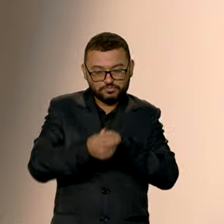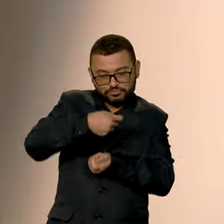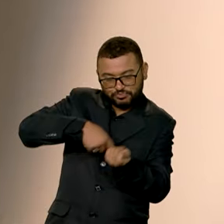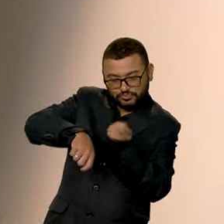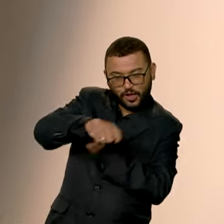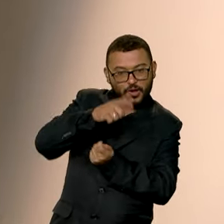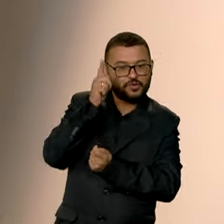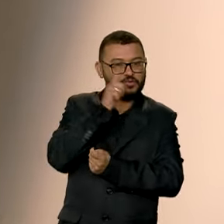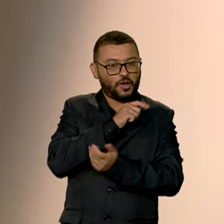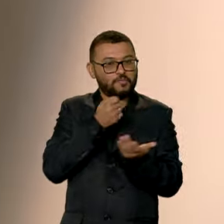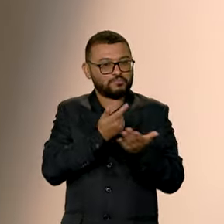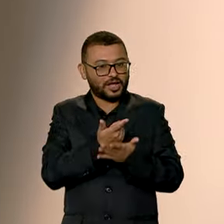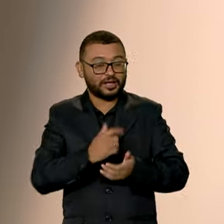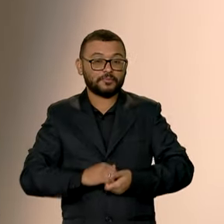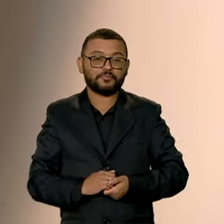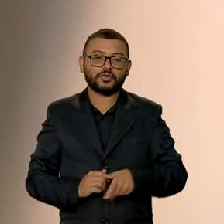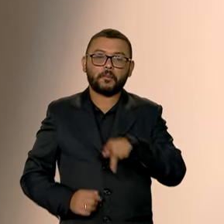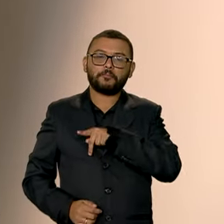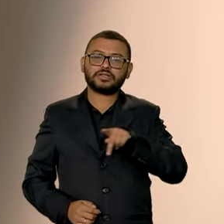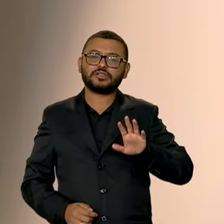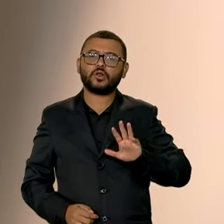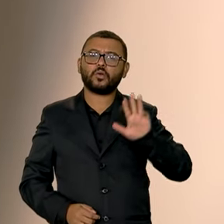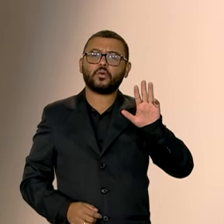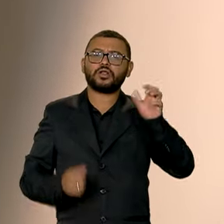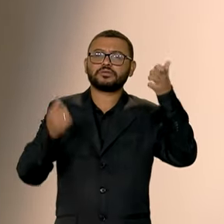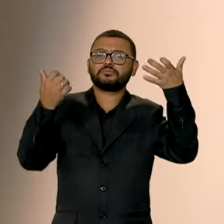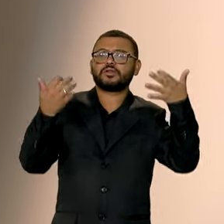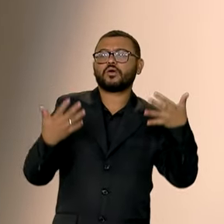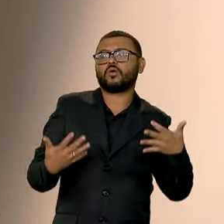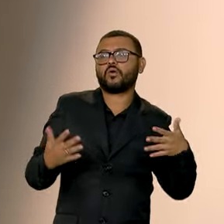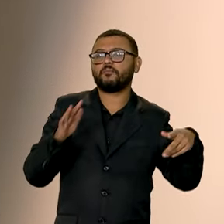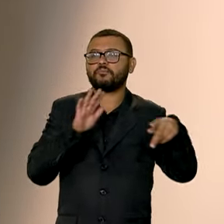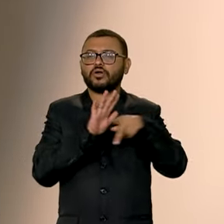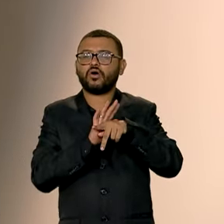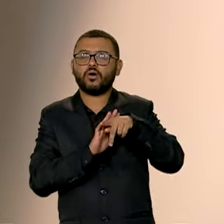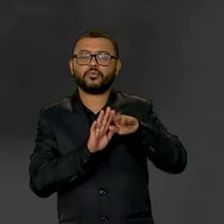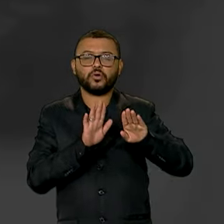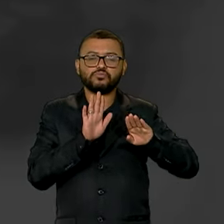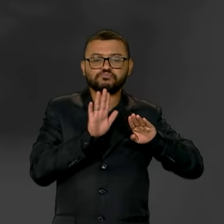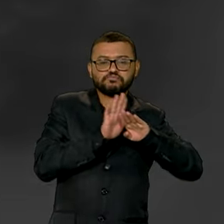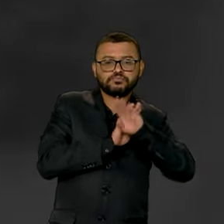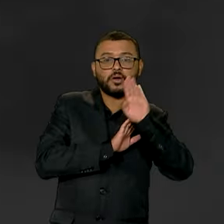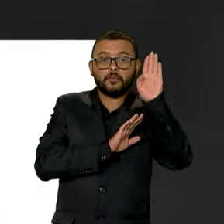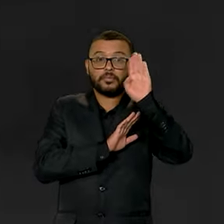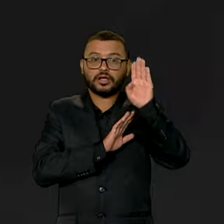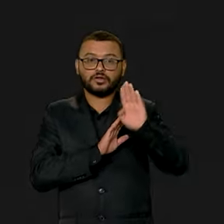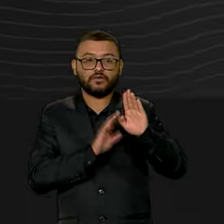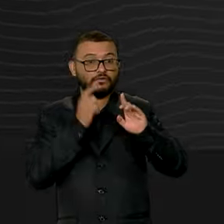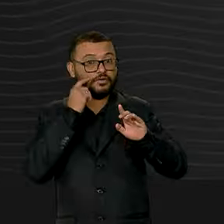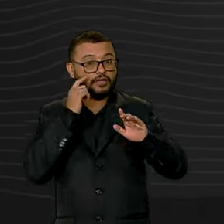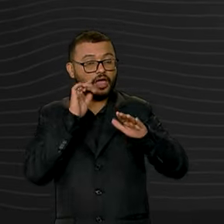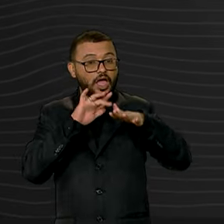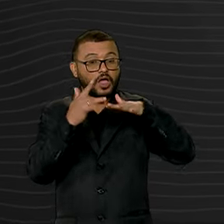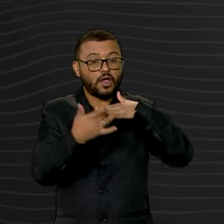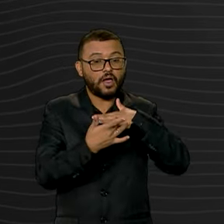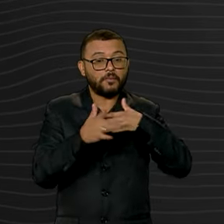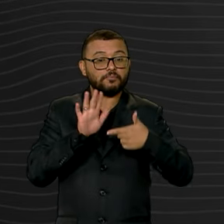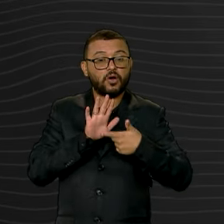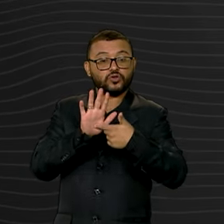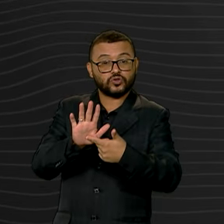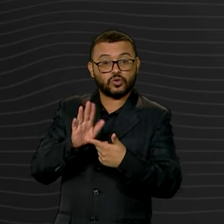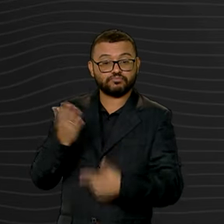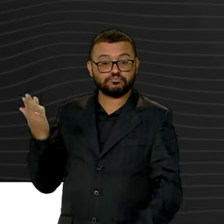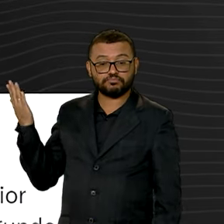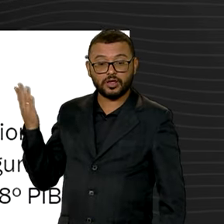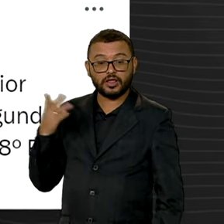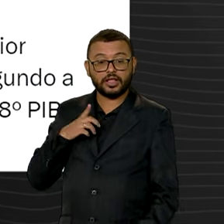economia. E o presidente Lula falou sobre o crescimento do PIB brasileiro. Nas redes sociais, ele destacou que o avanço